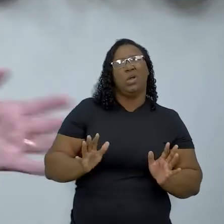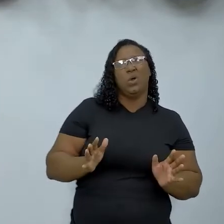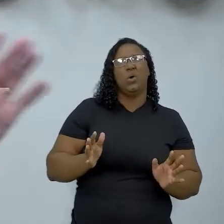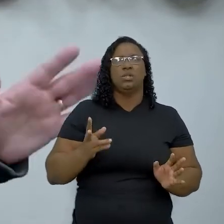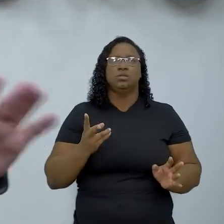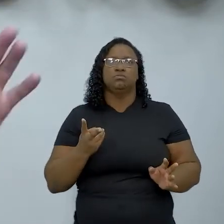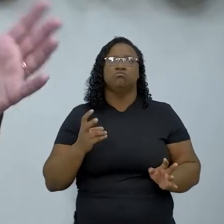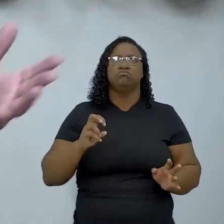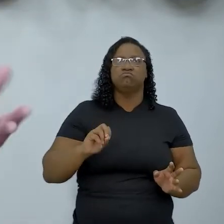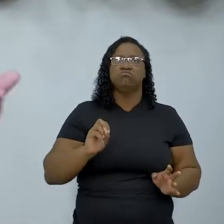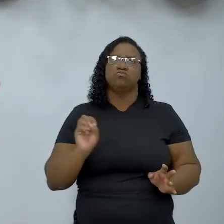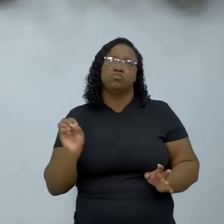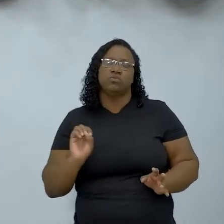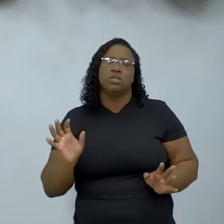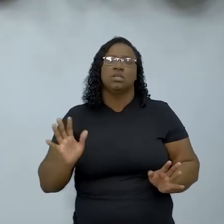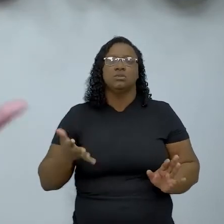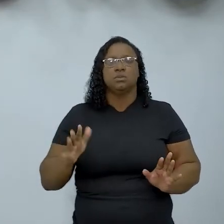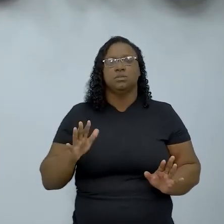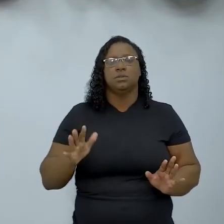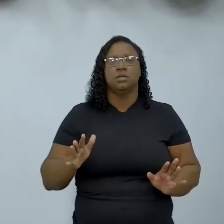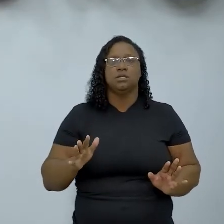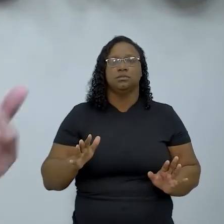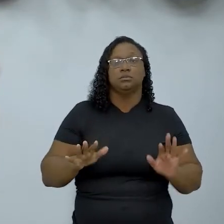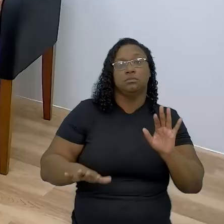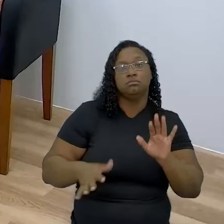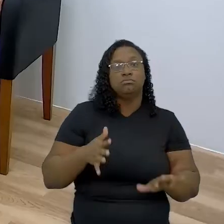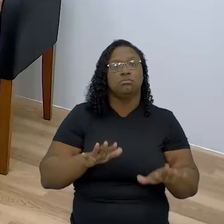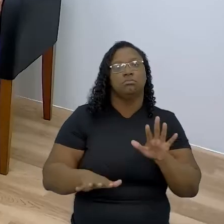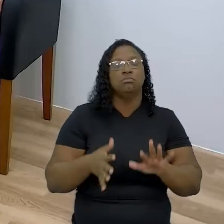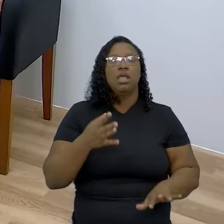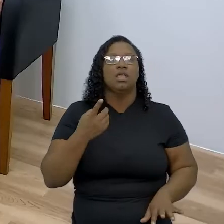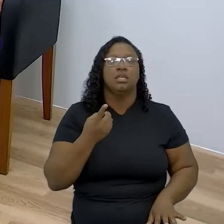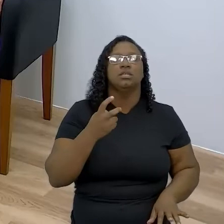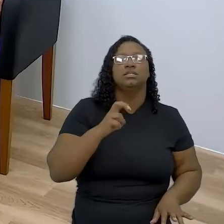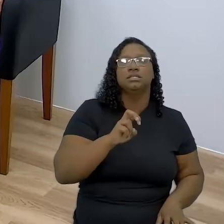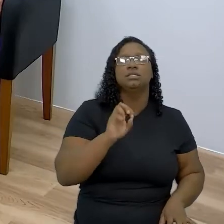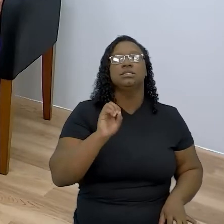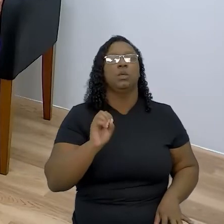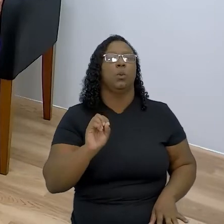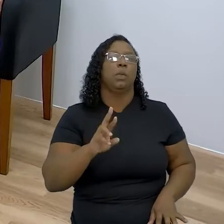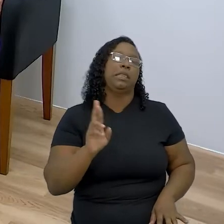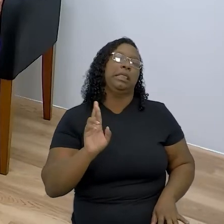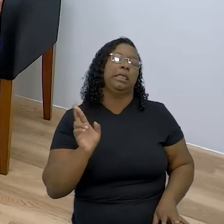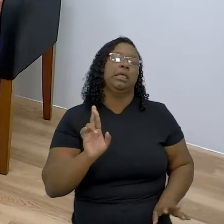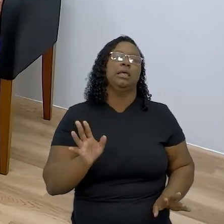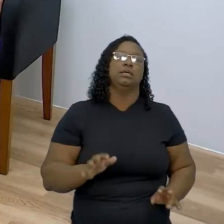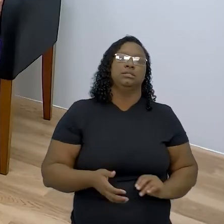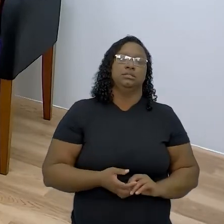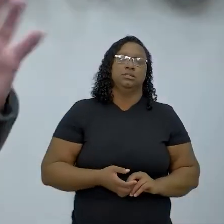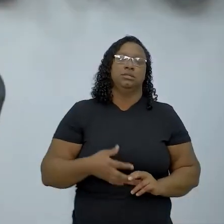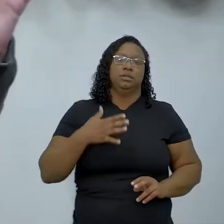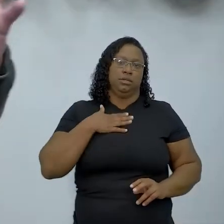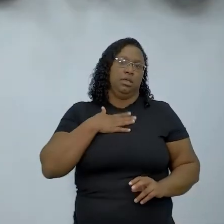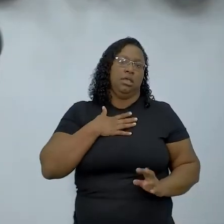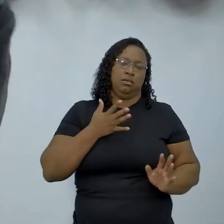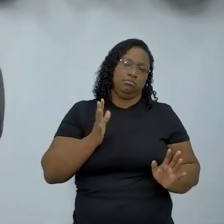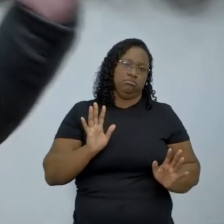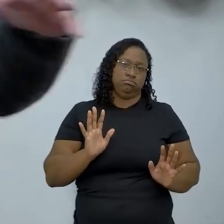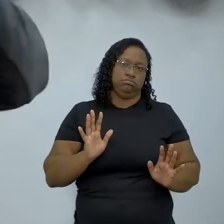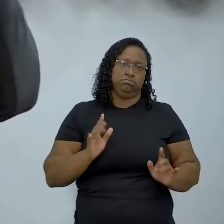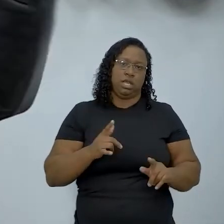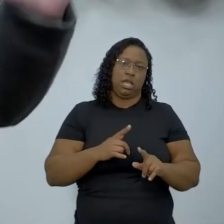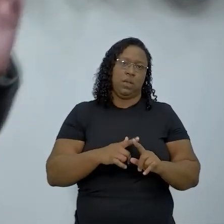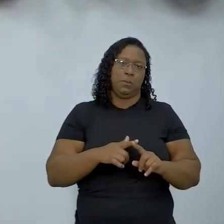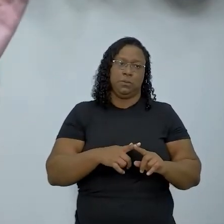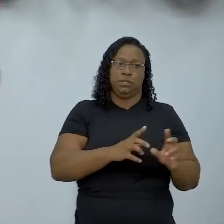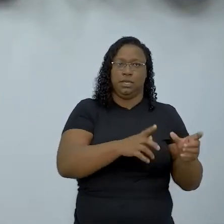150 e 200, mas eu tô conseguindo manter mais pro 150. Porque realmente essa coisa. Meu marido fica em home office, quando eu não tô, ele tá lá, mas tenta evitar